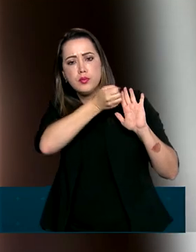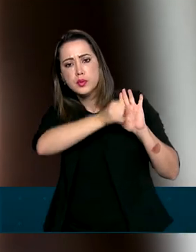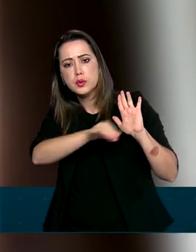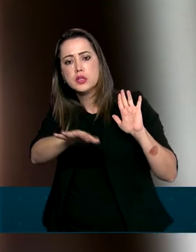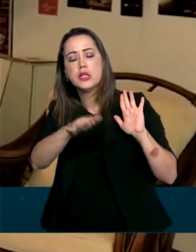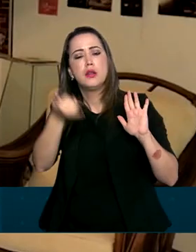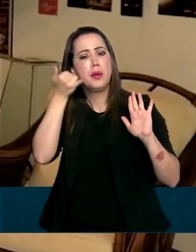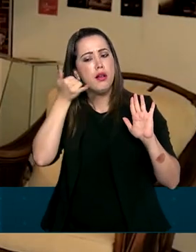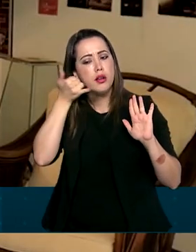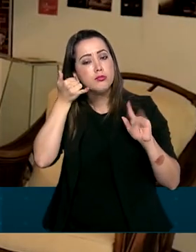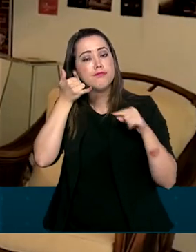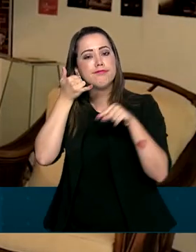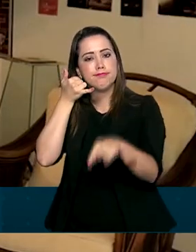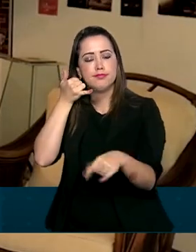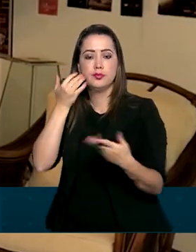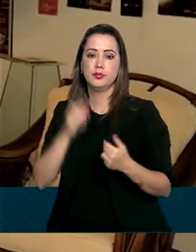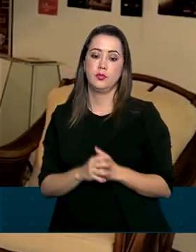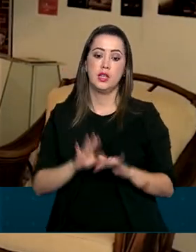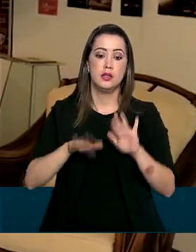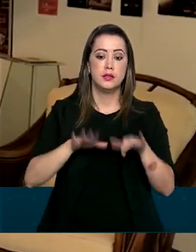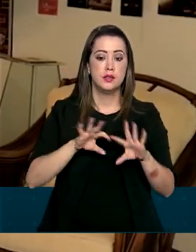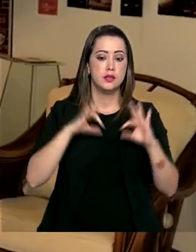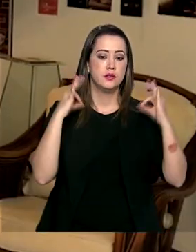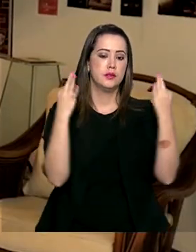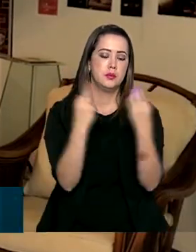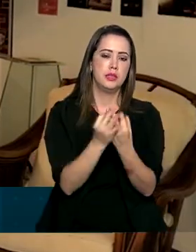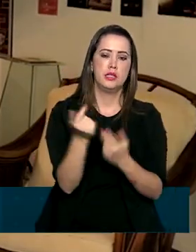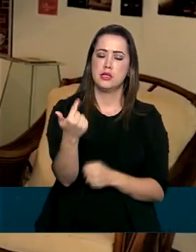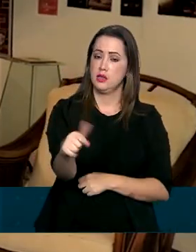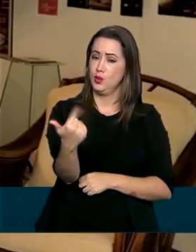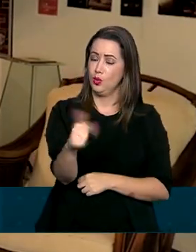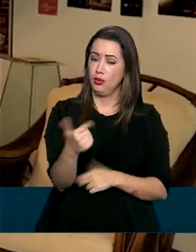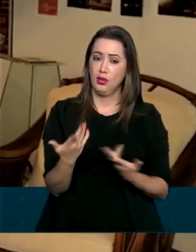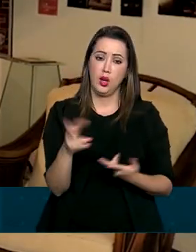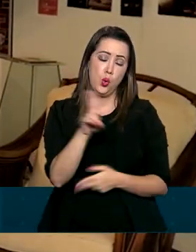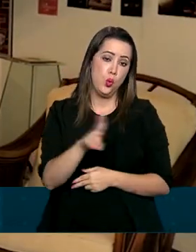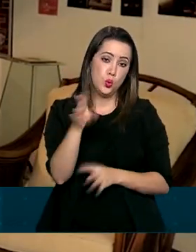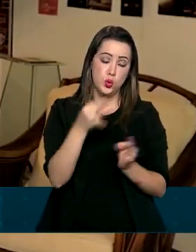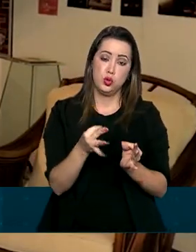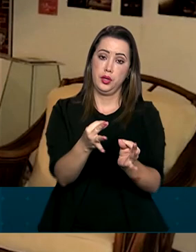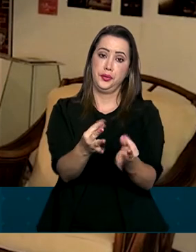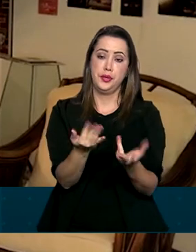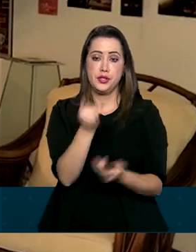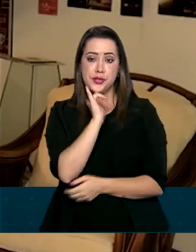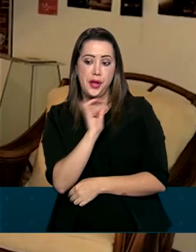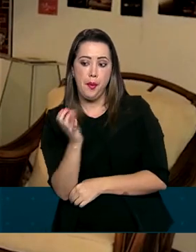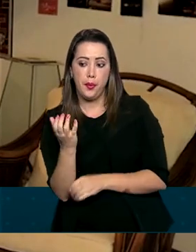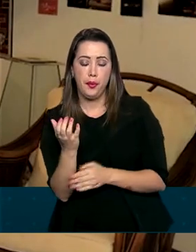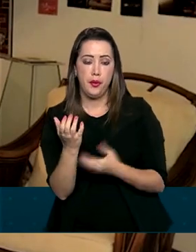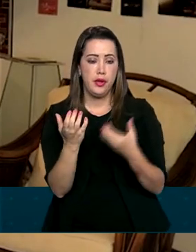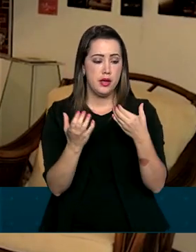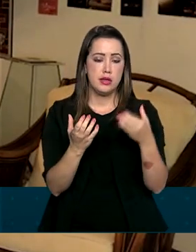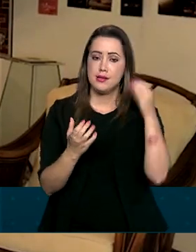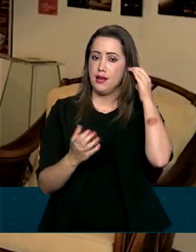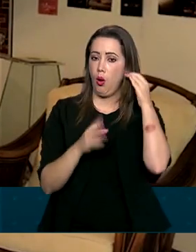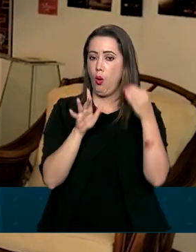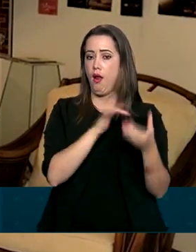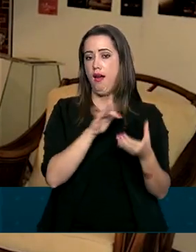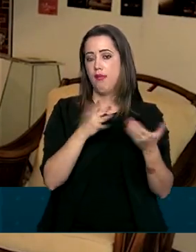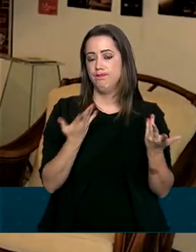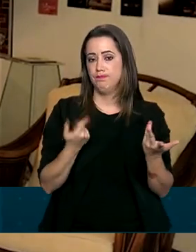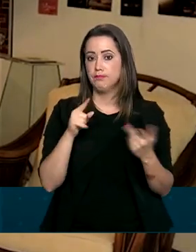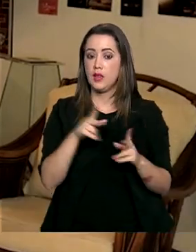telefônico. Em casos de famílias que não têm acesso a tecnologias como celulares, as visitas dos